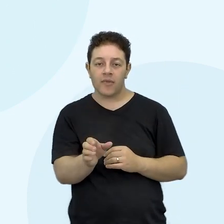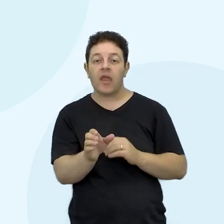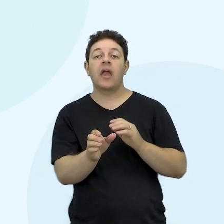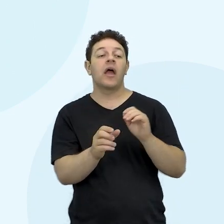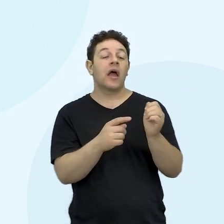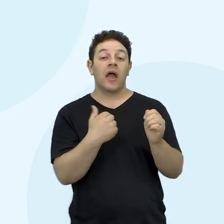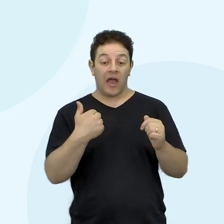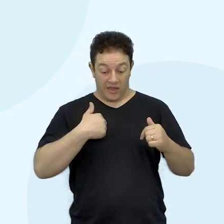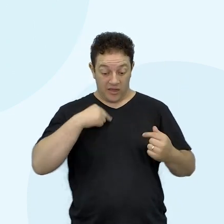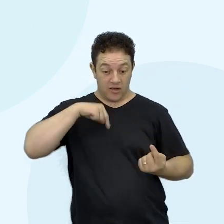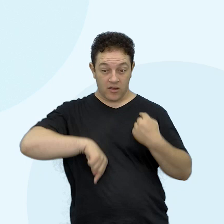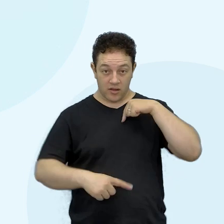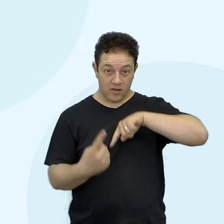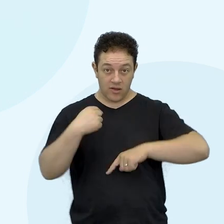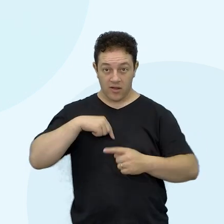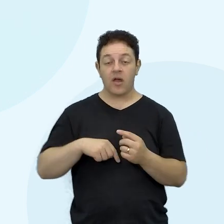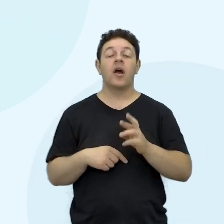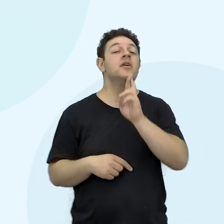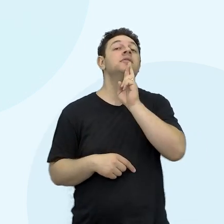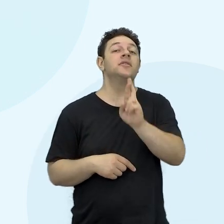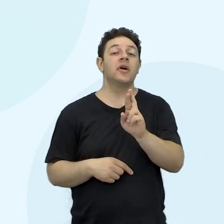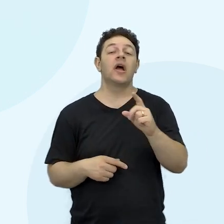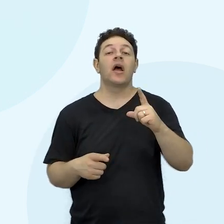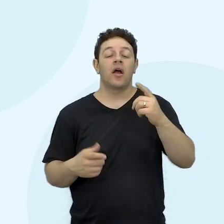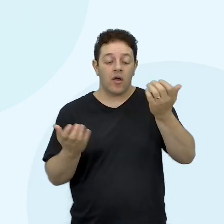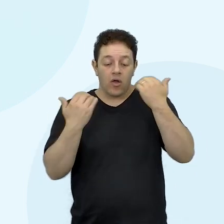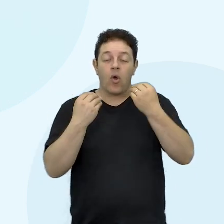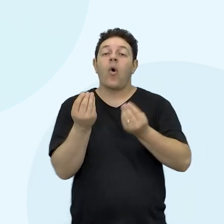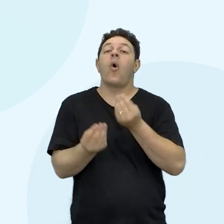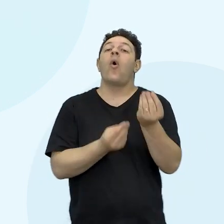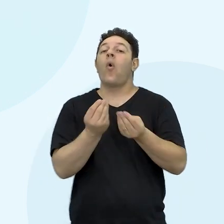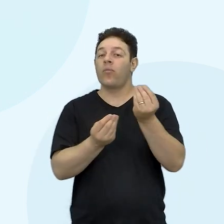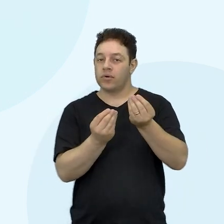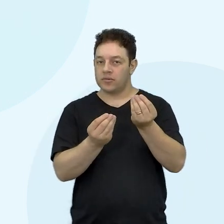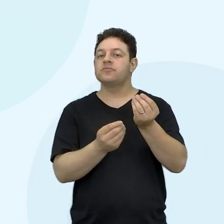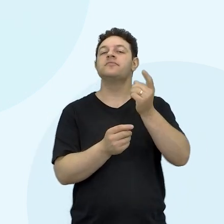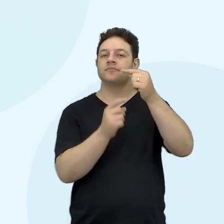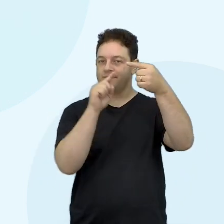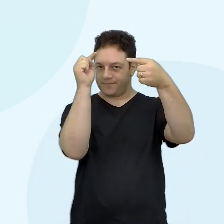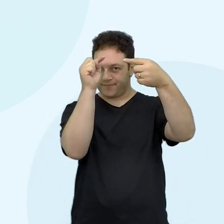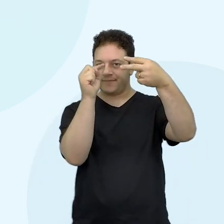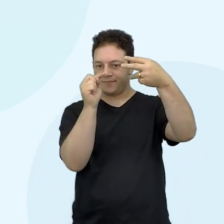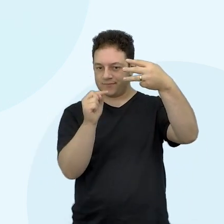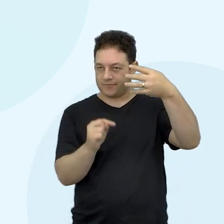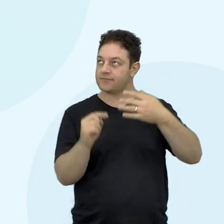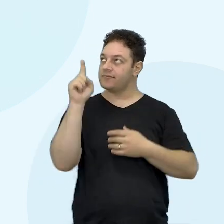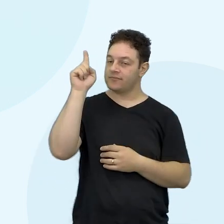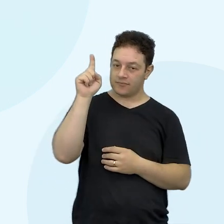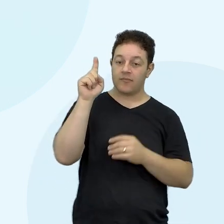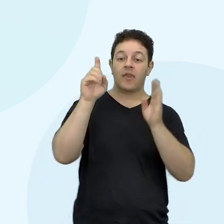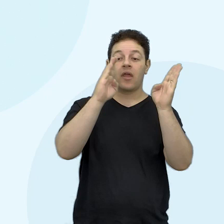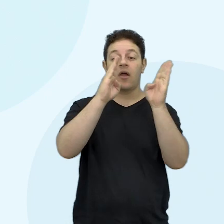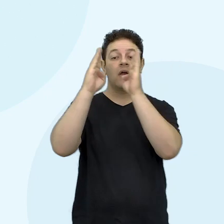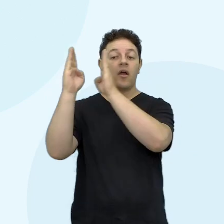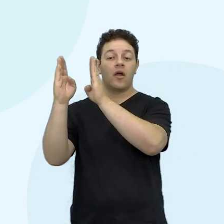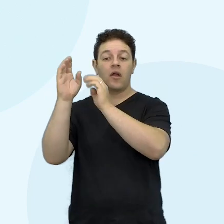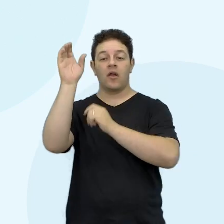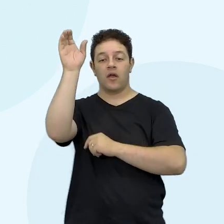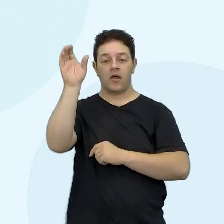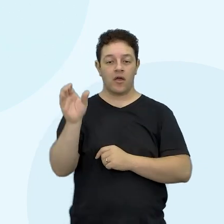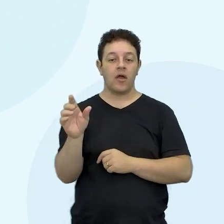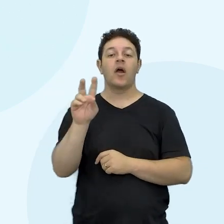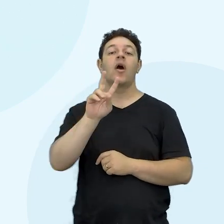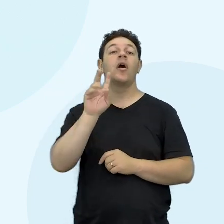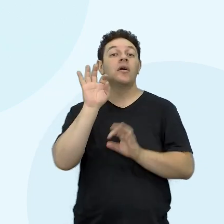resultado apresentado, ou seja, o exame que essa mulher fez, né, qual foi o resultado que apareceu. E aí, sempre